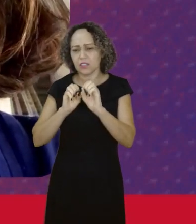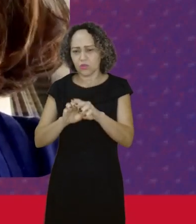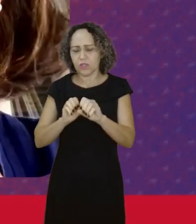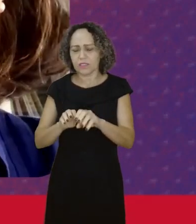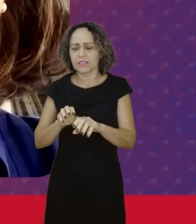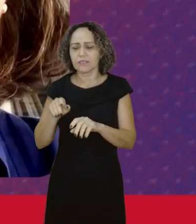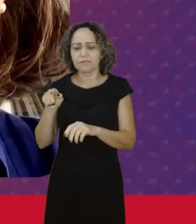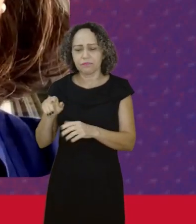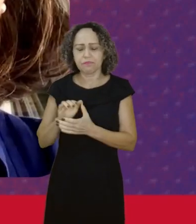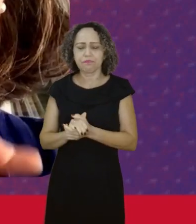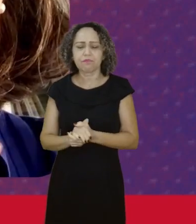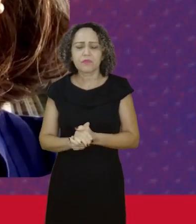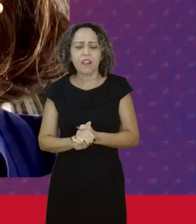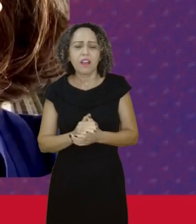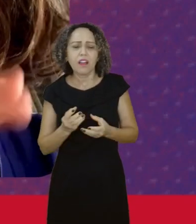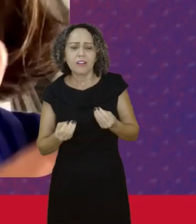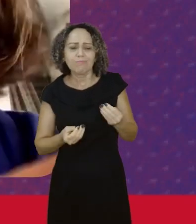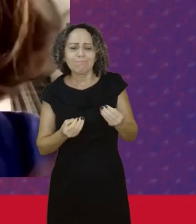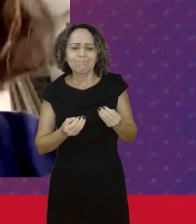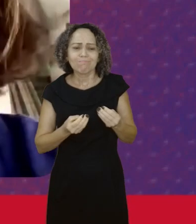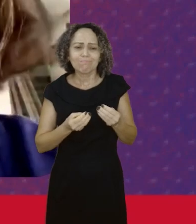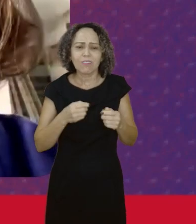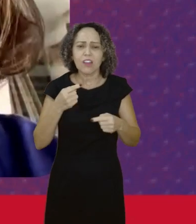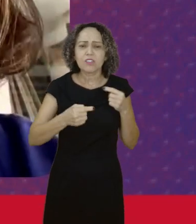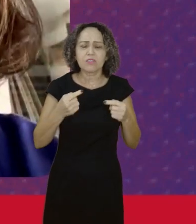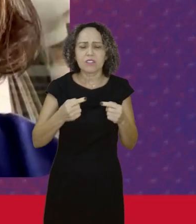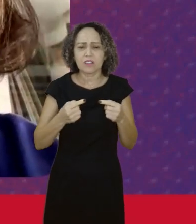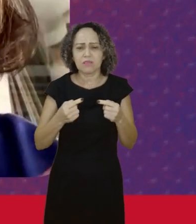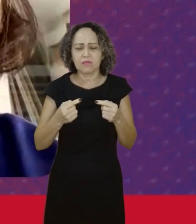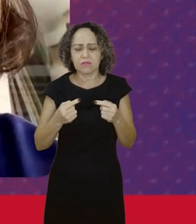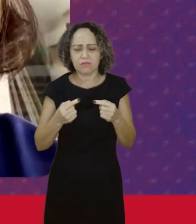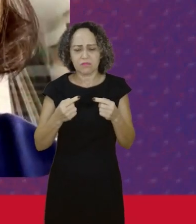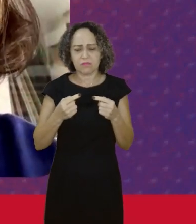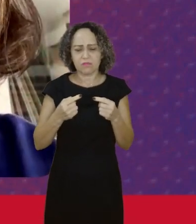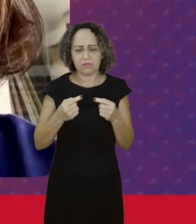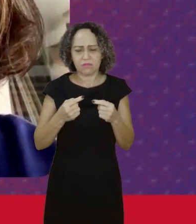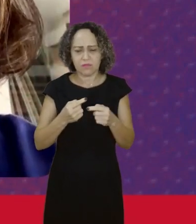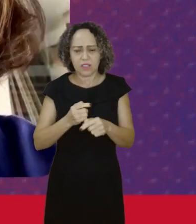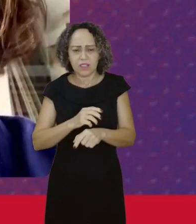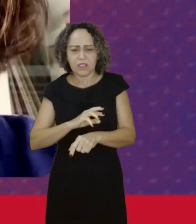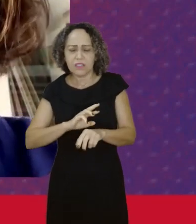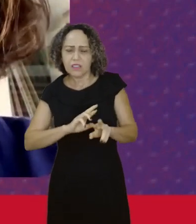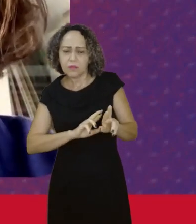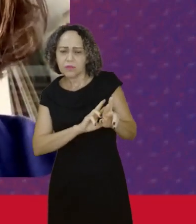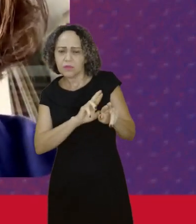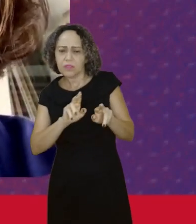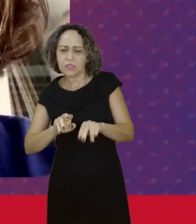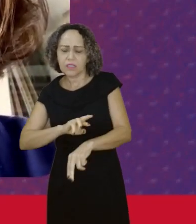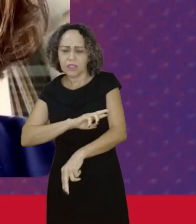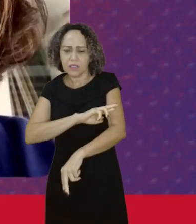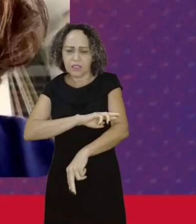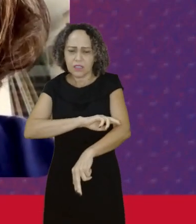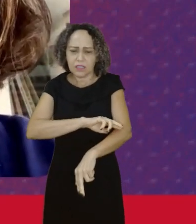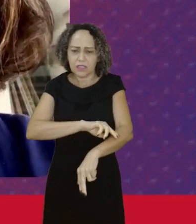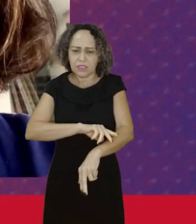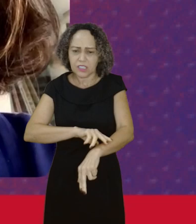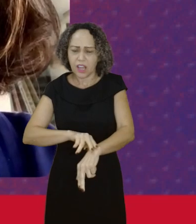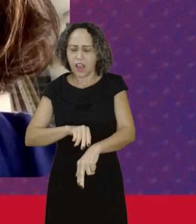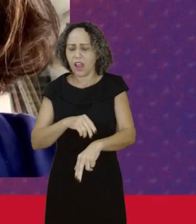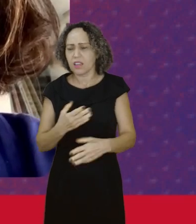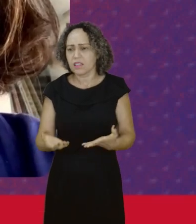étnico-racial. Nada mais é dito em relação aos princípios